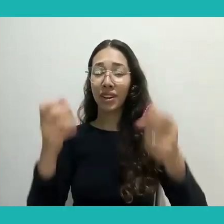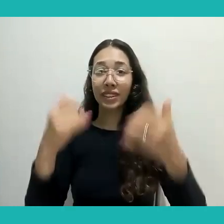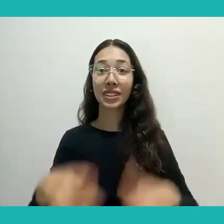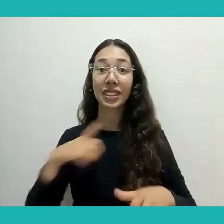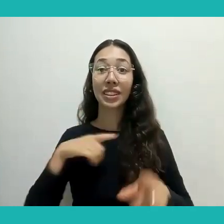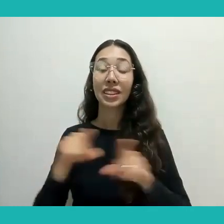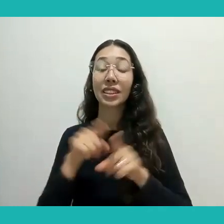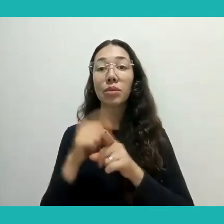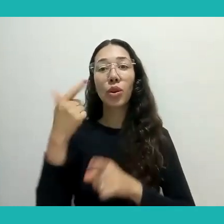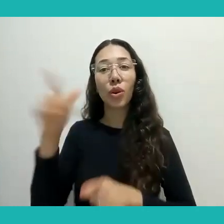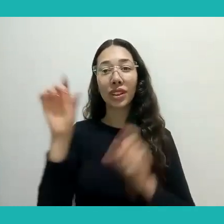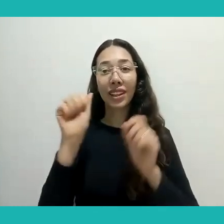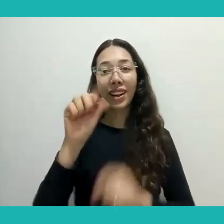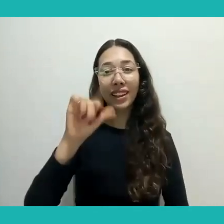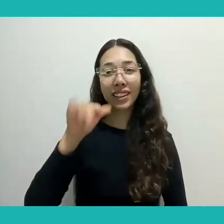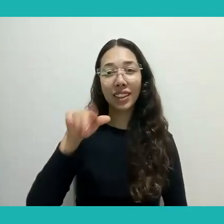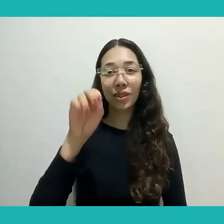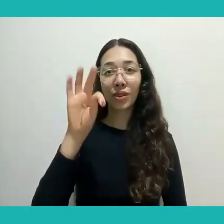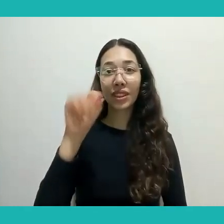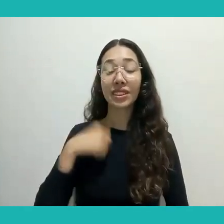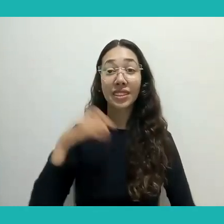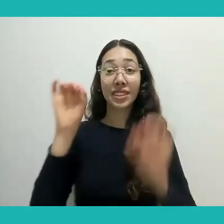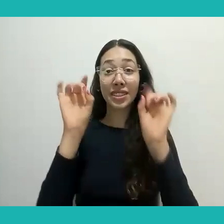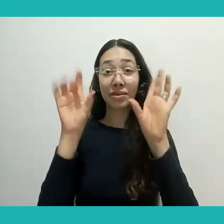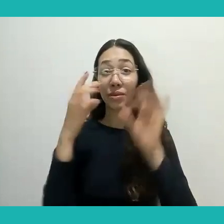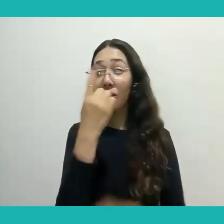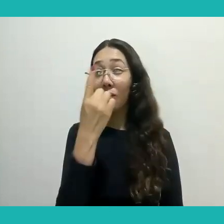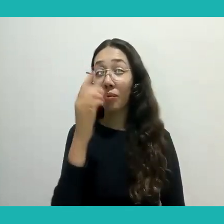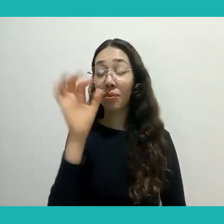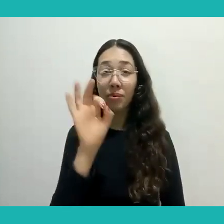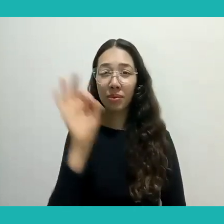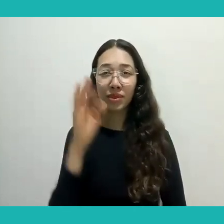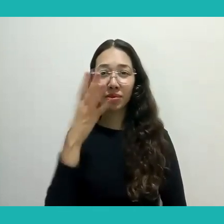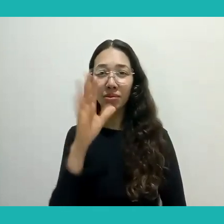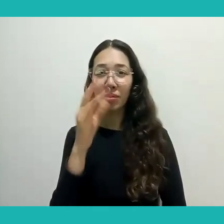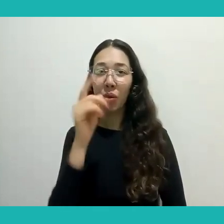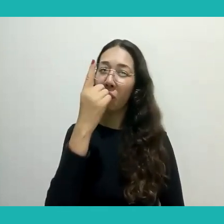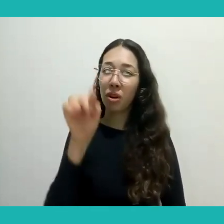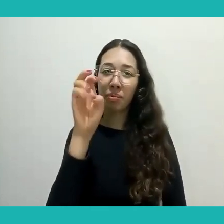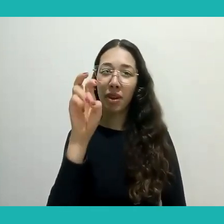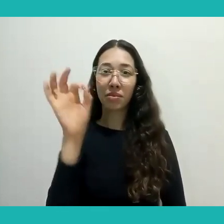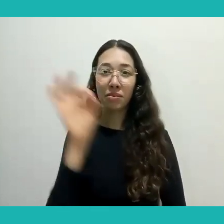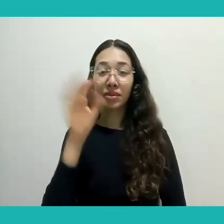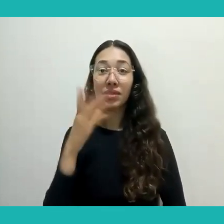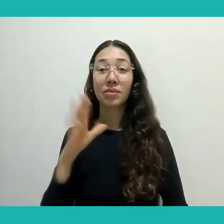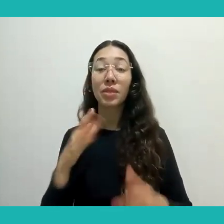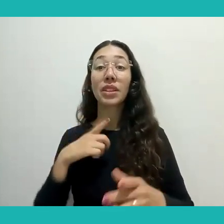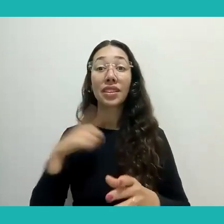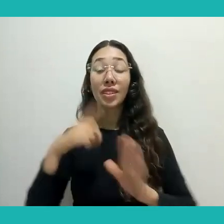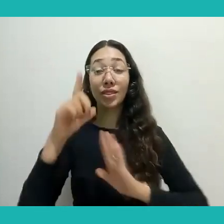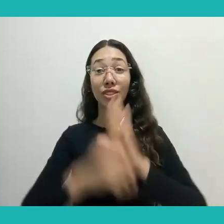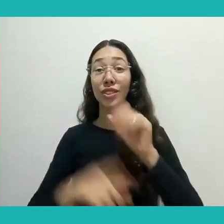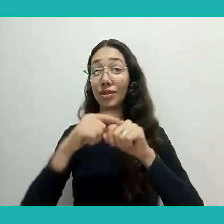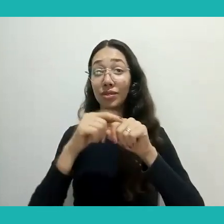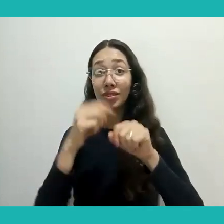alíquota especial de 1,5%, decorrente da norma de direito intertemporal do artigo